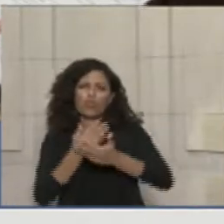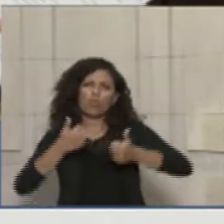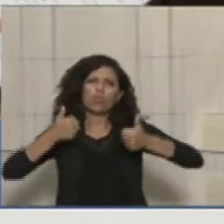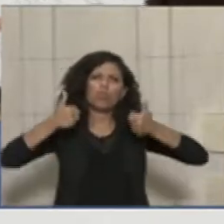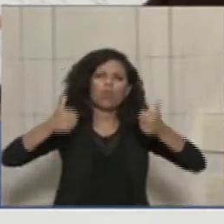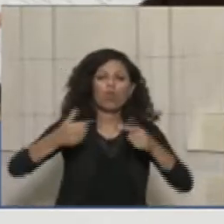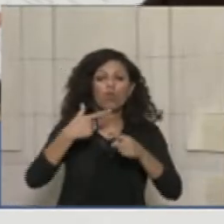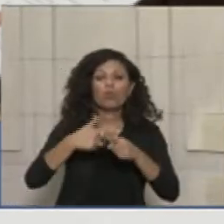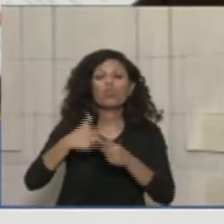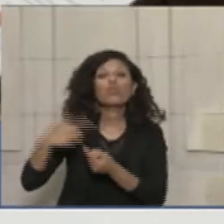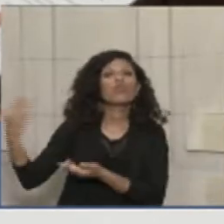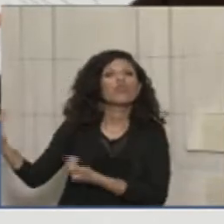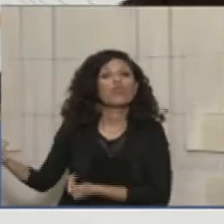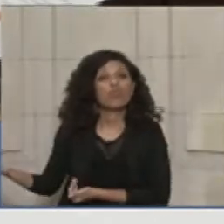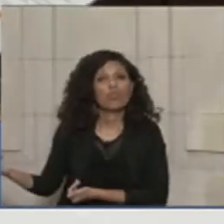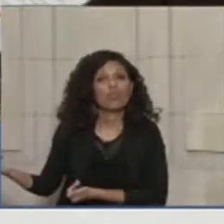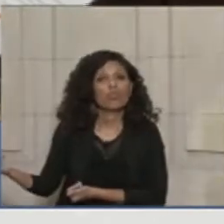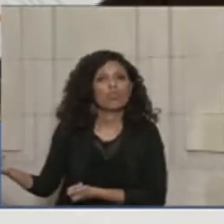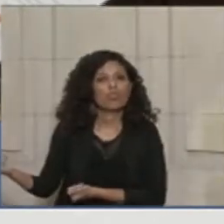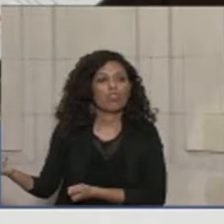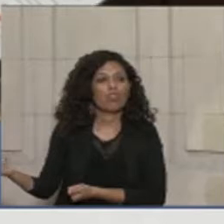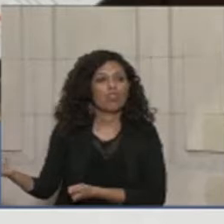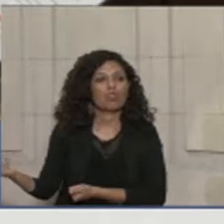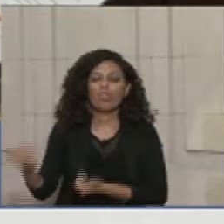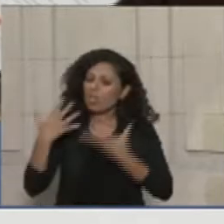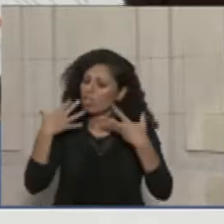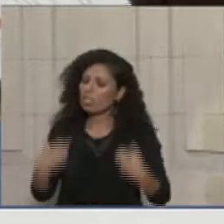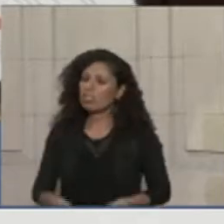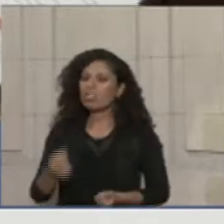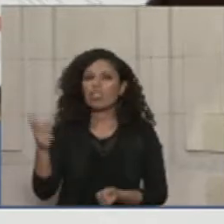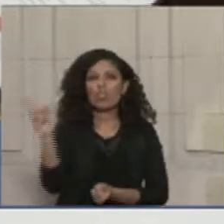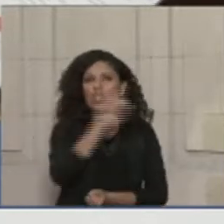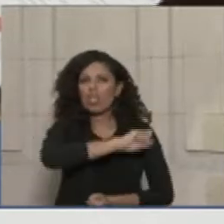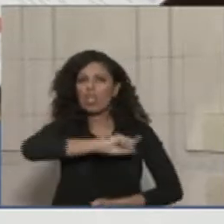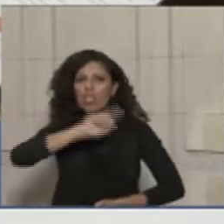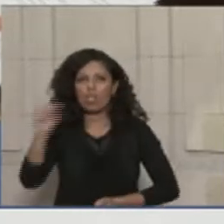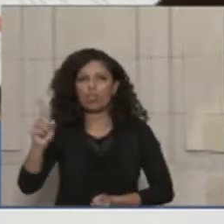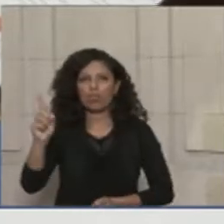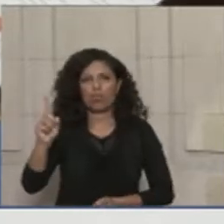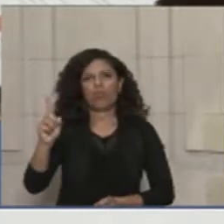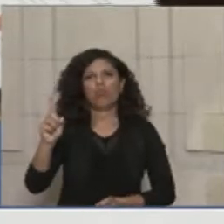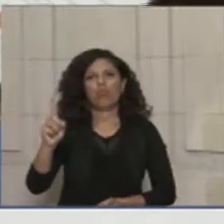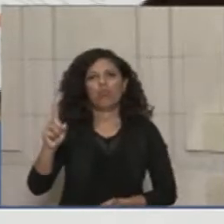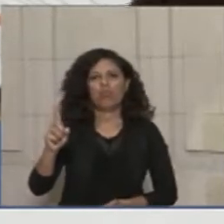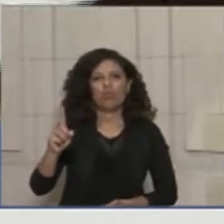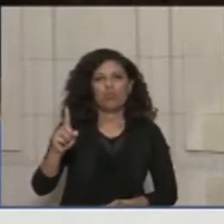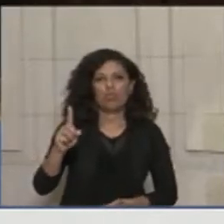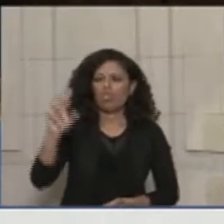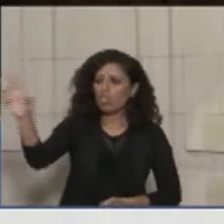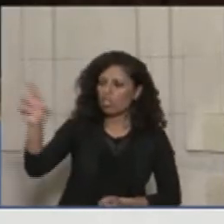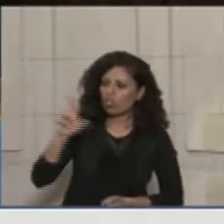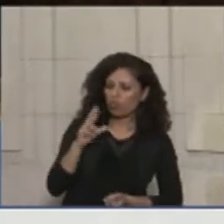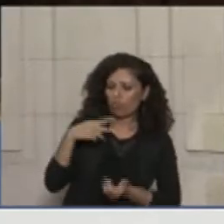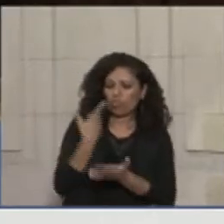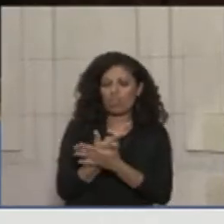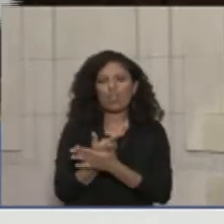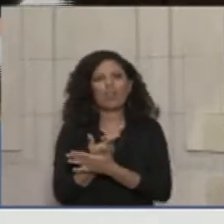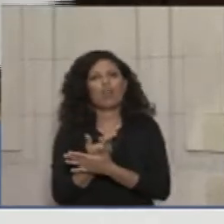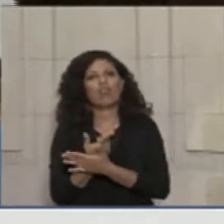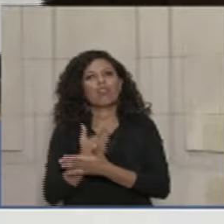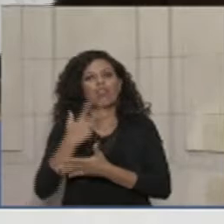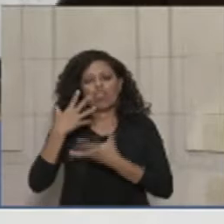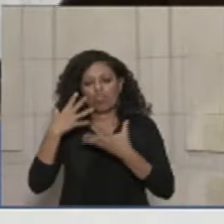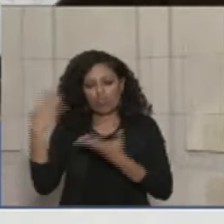porque esses são os jovens que não aceitam como resposta do poder público as suas demandas à bala. São